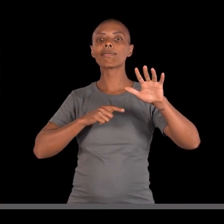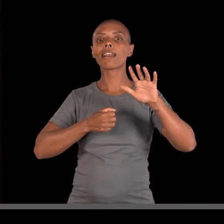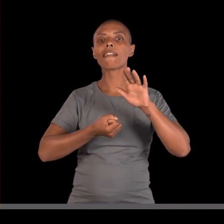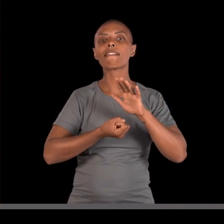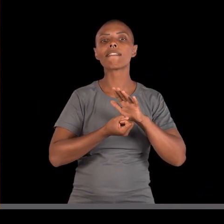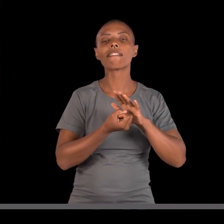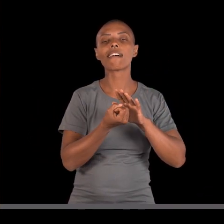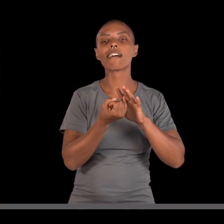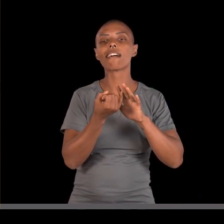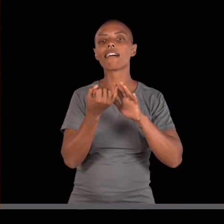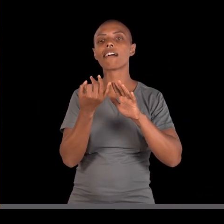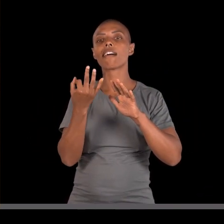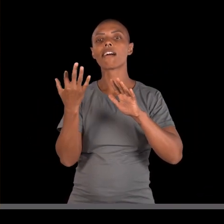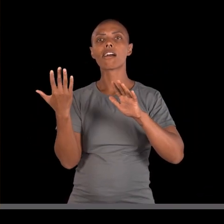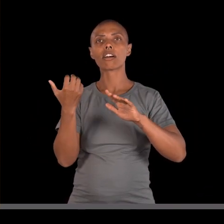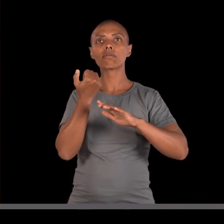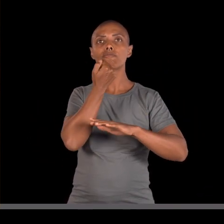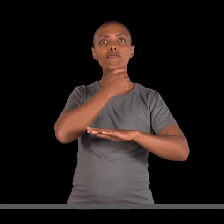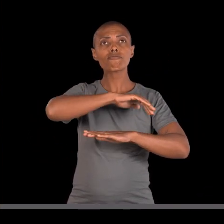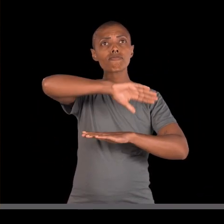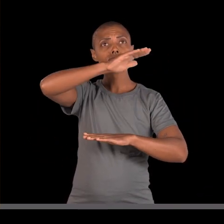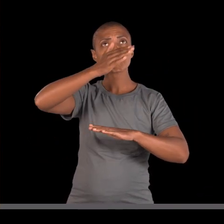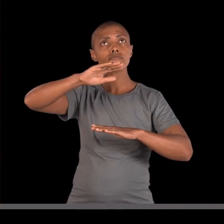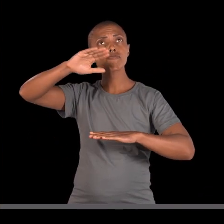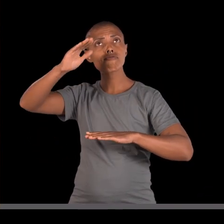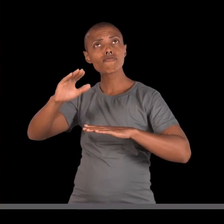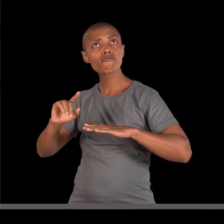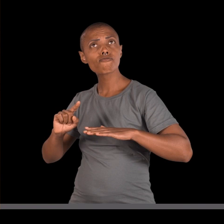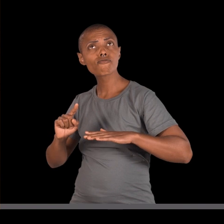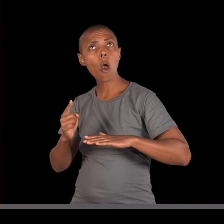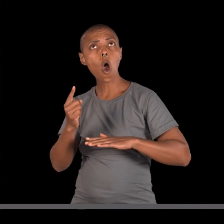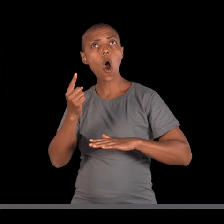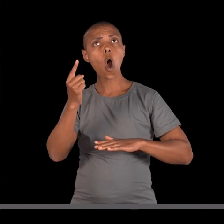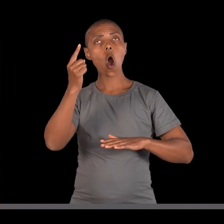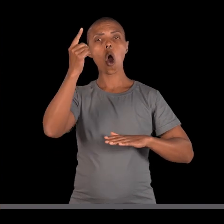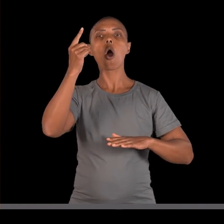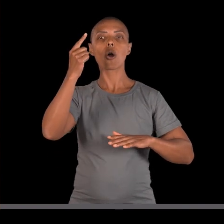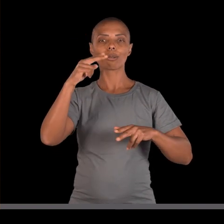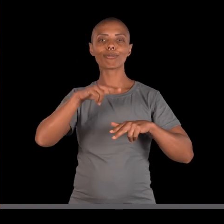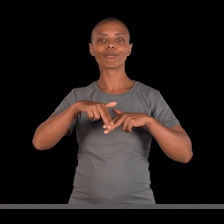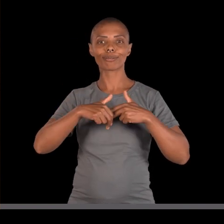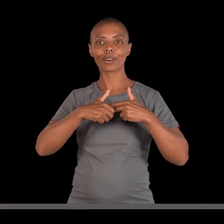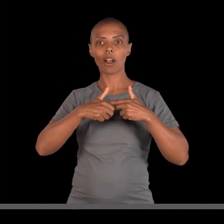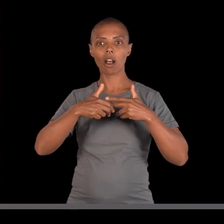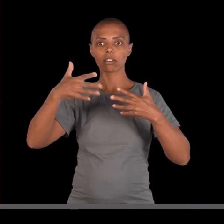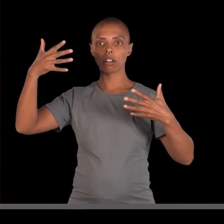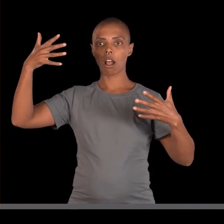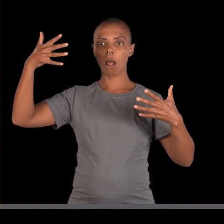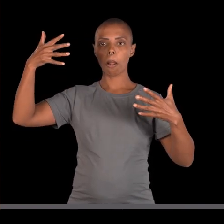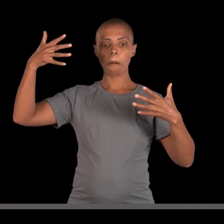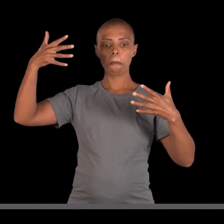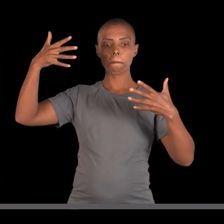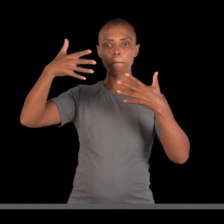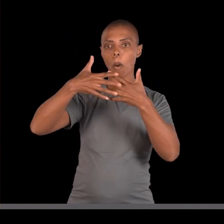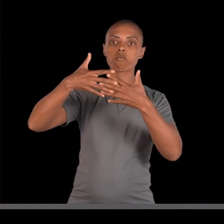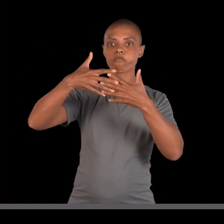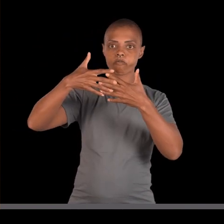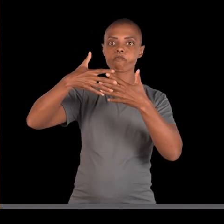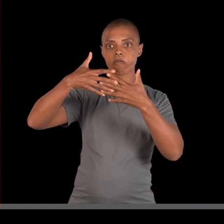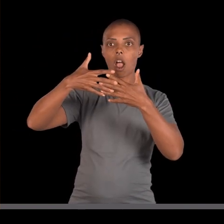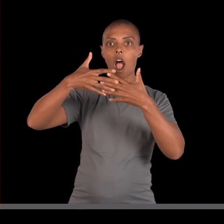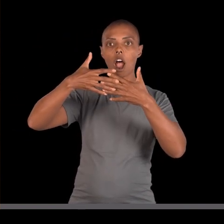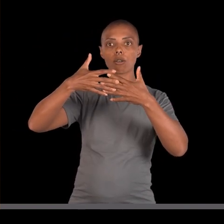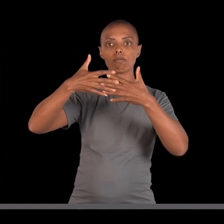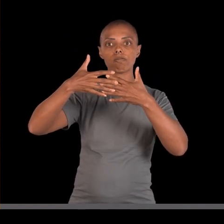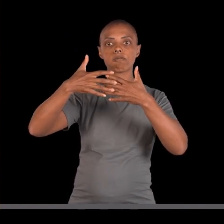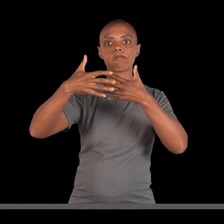porção todinha aqui você vai ter elevadas cadeias de montanhas. do choque, né,